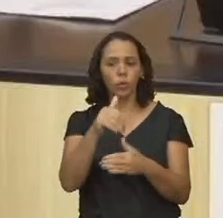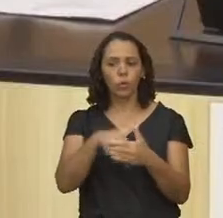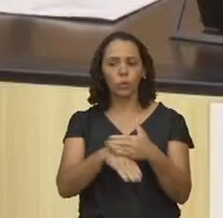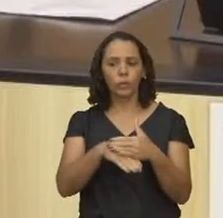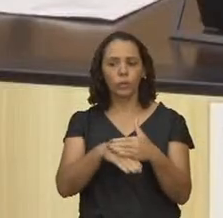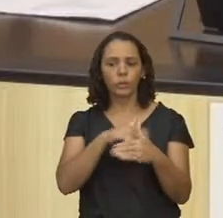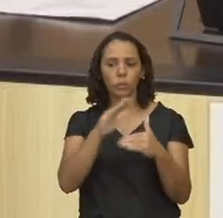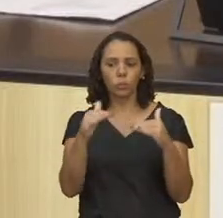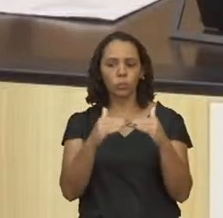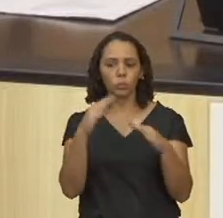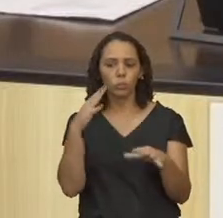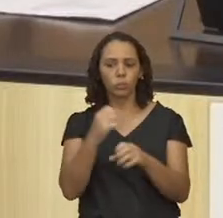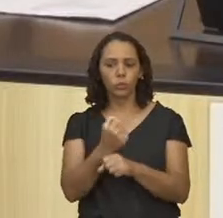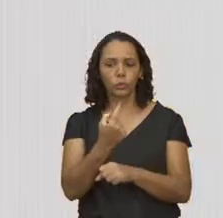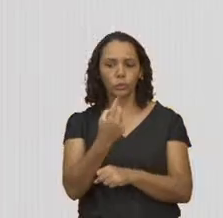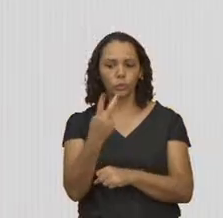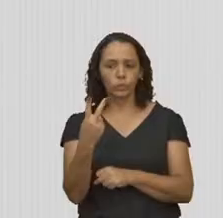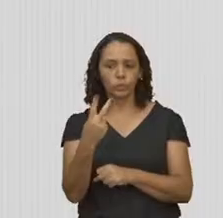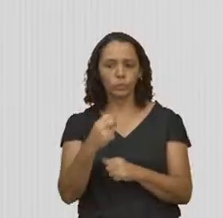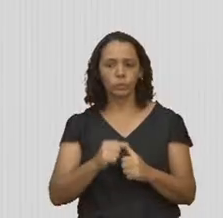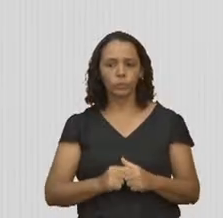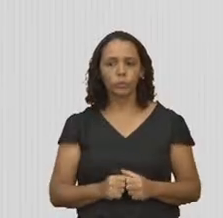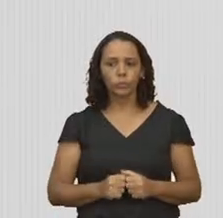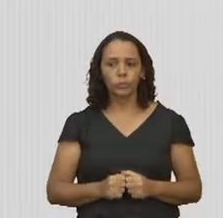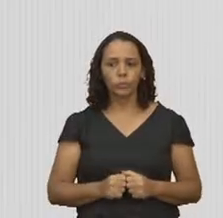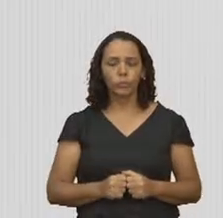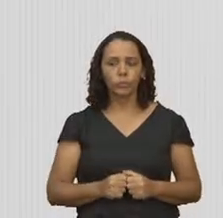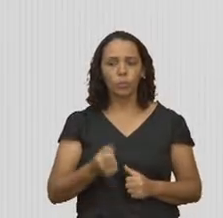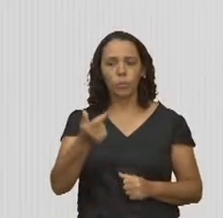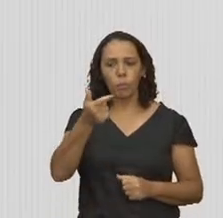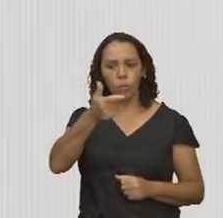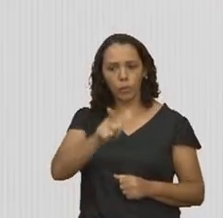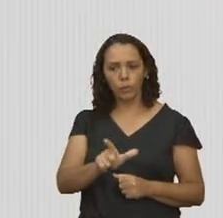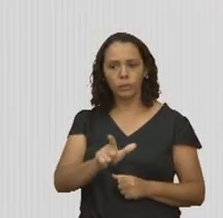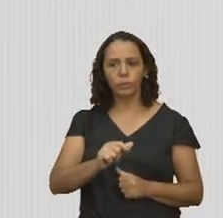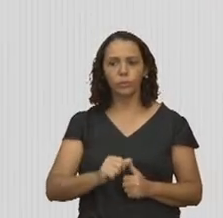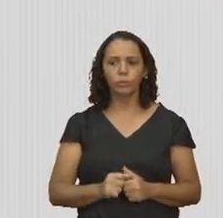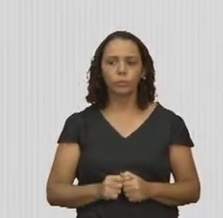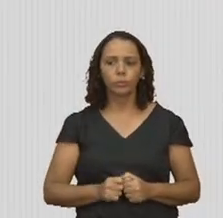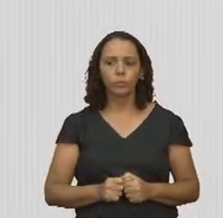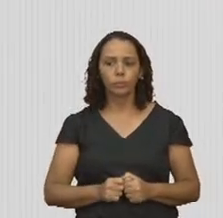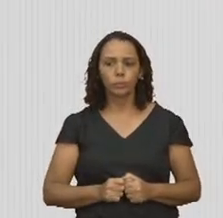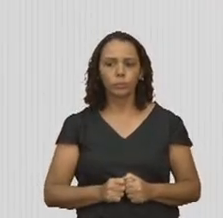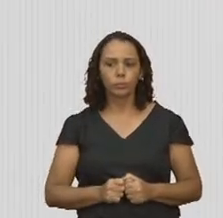com 12 votos favoráveis. Próximo projeto.